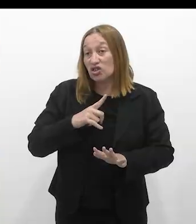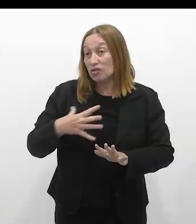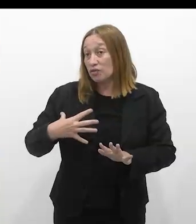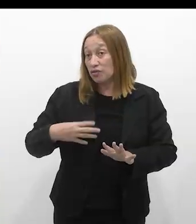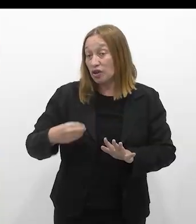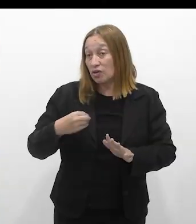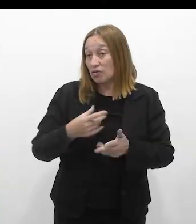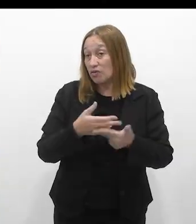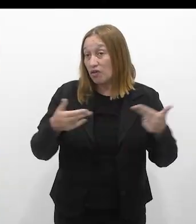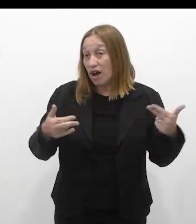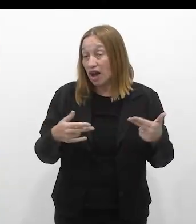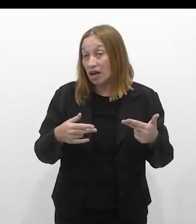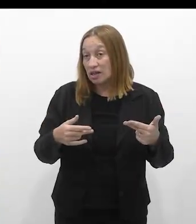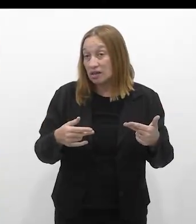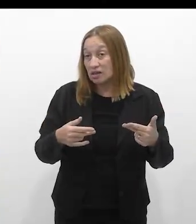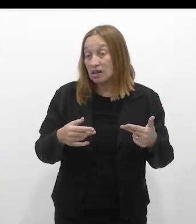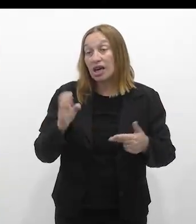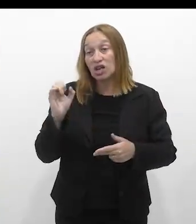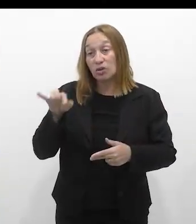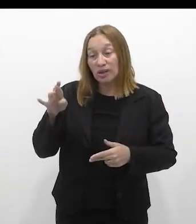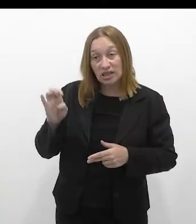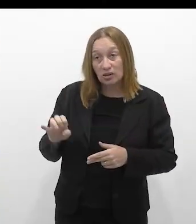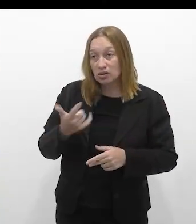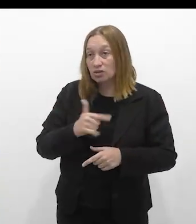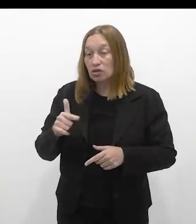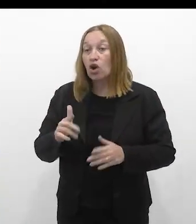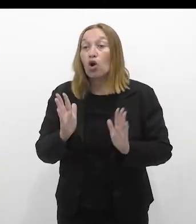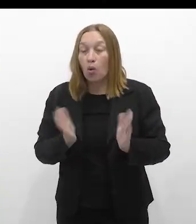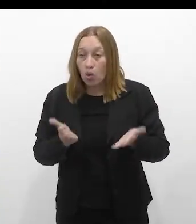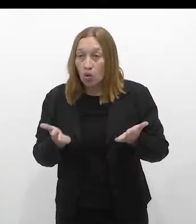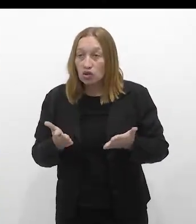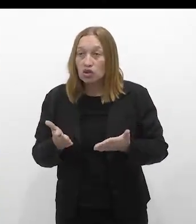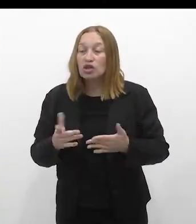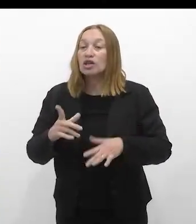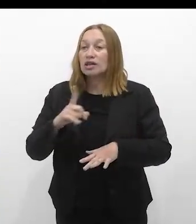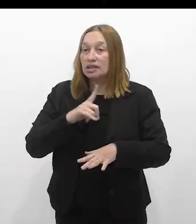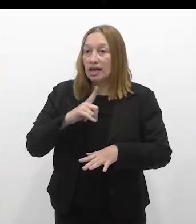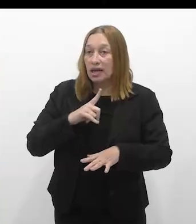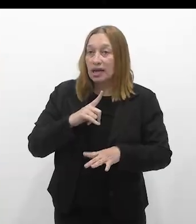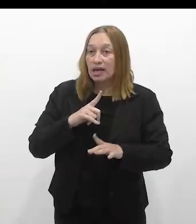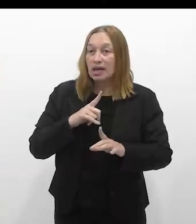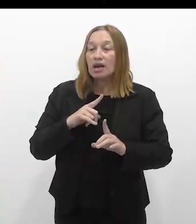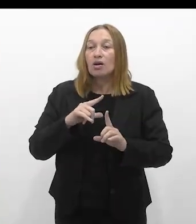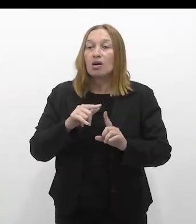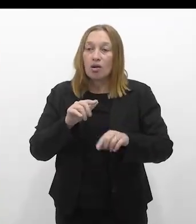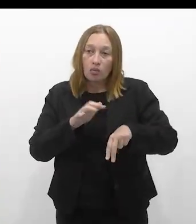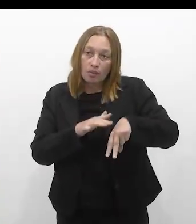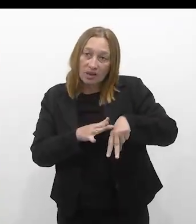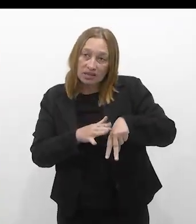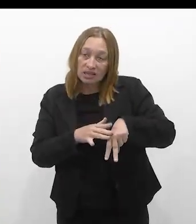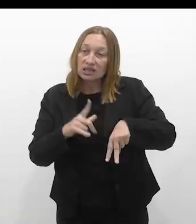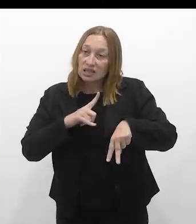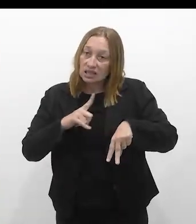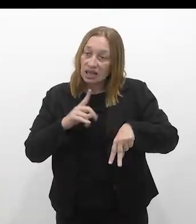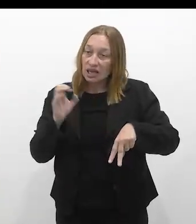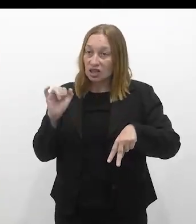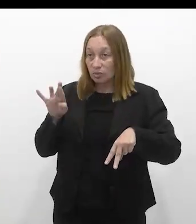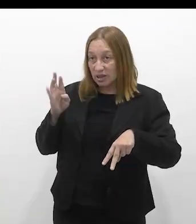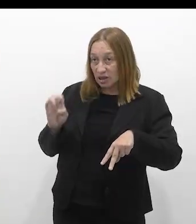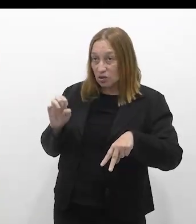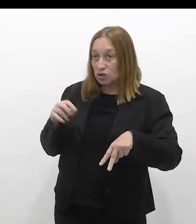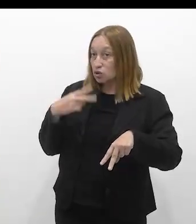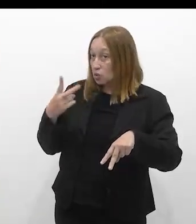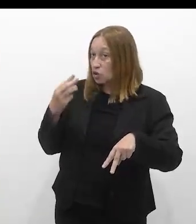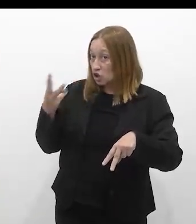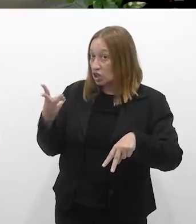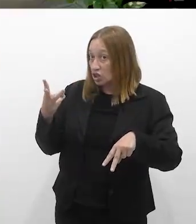com endometriose. Hoje, essa paciente de muito filho, 2 filhos, 1 filho, 3 filhos, hoje ela chega pra gente com endometriose